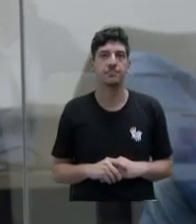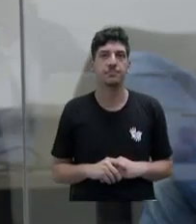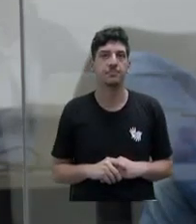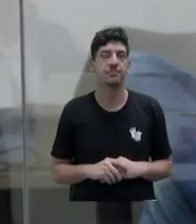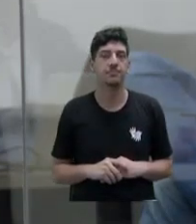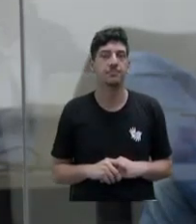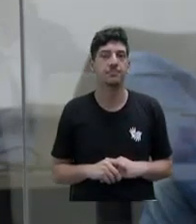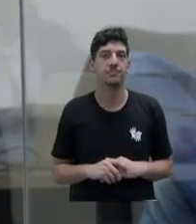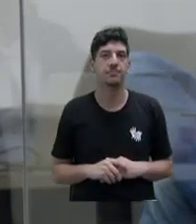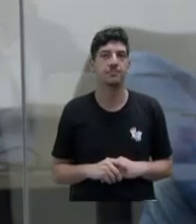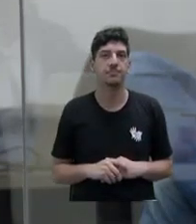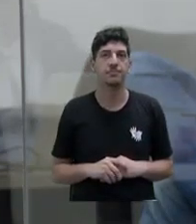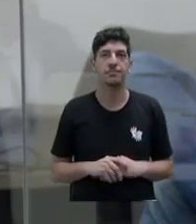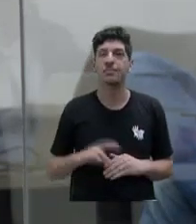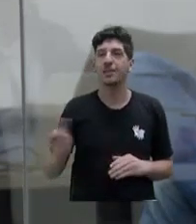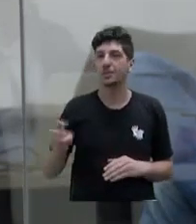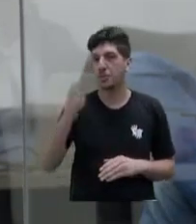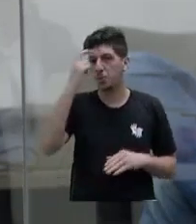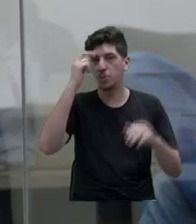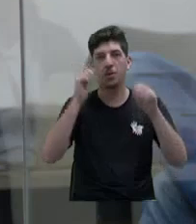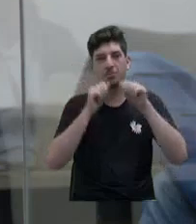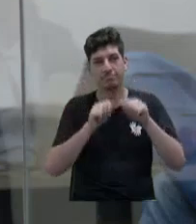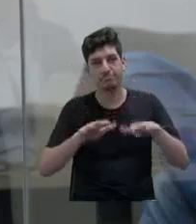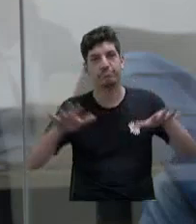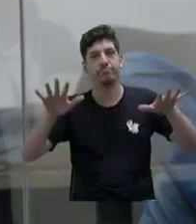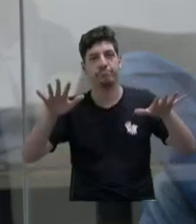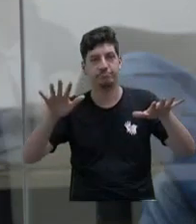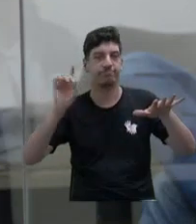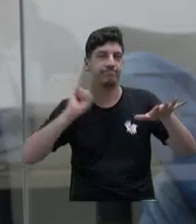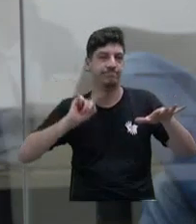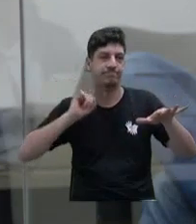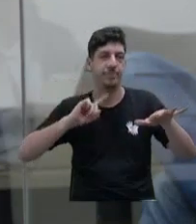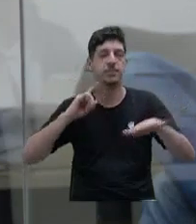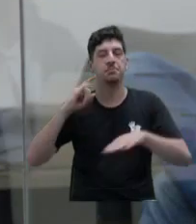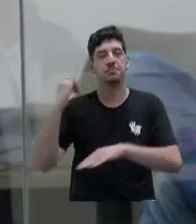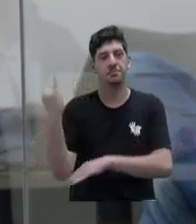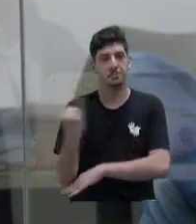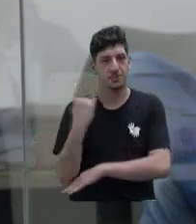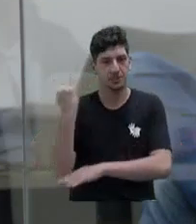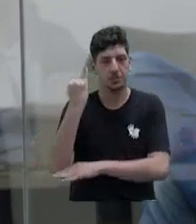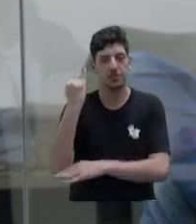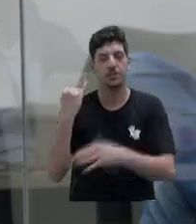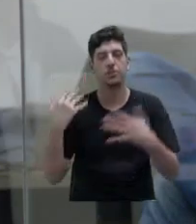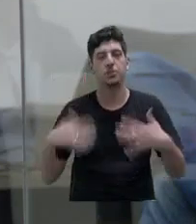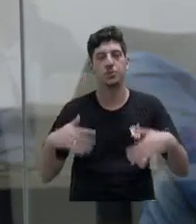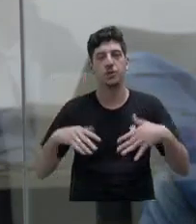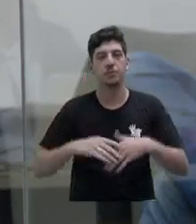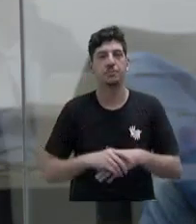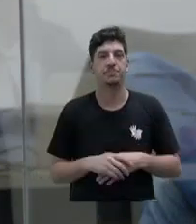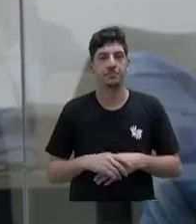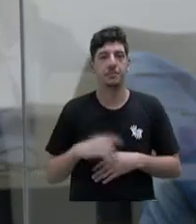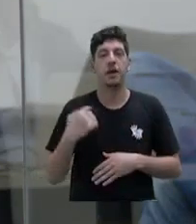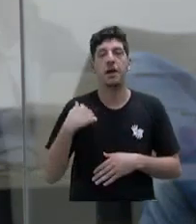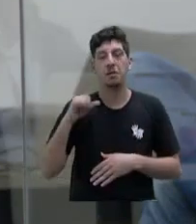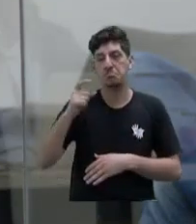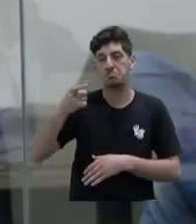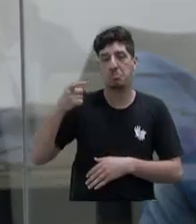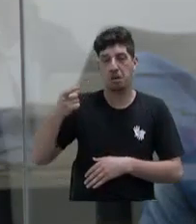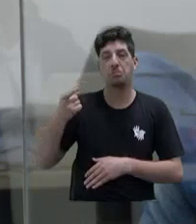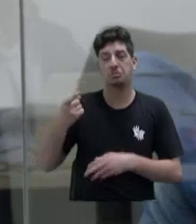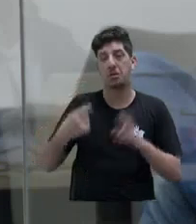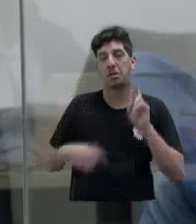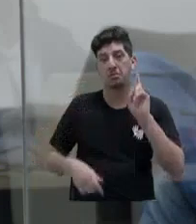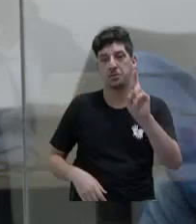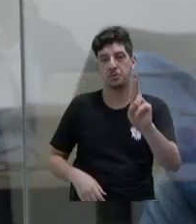O Decentra Cultura Minas é de extrema necessidade. Eu que já estive à frente do